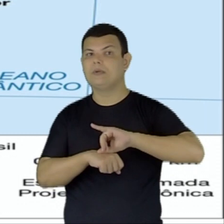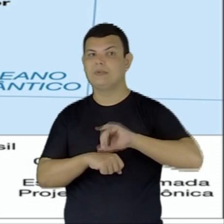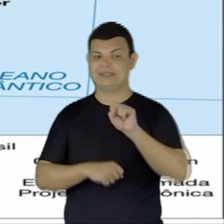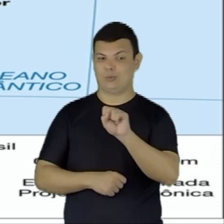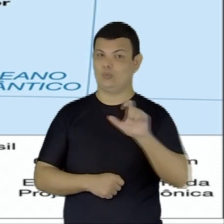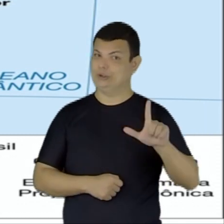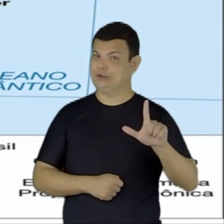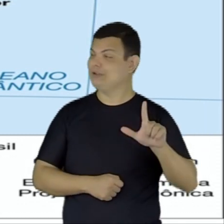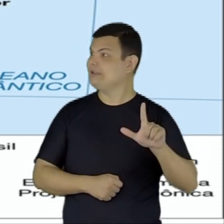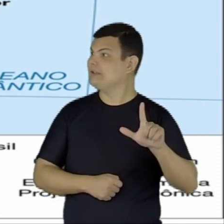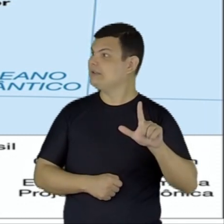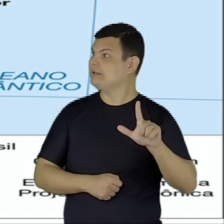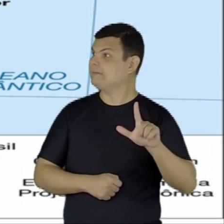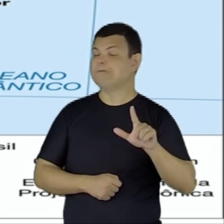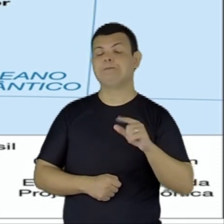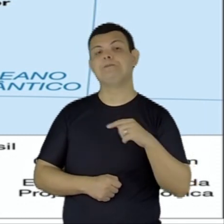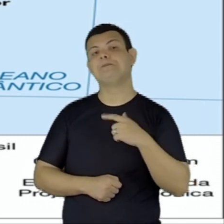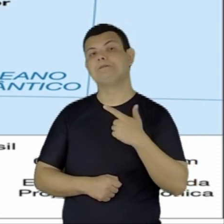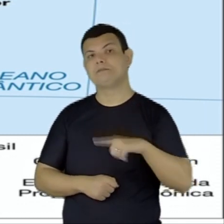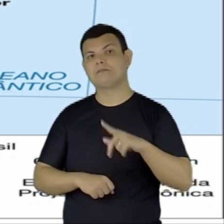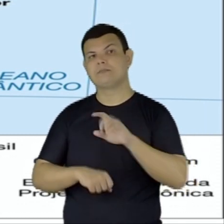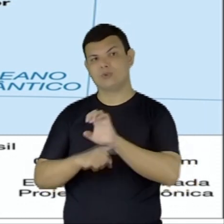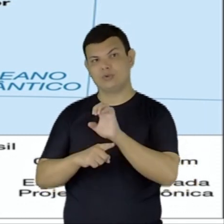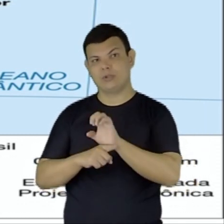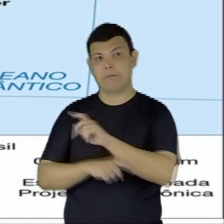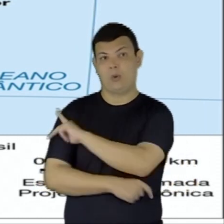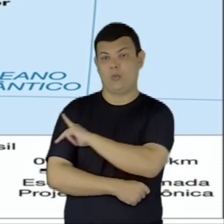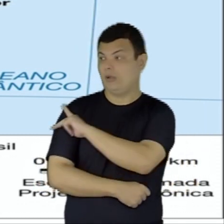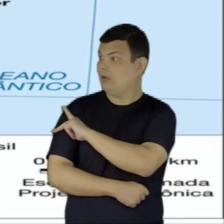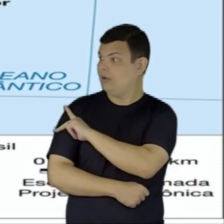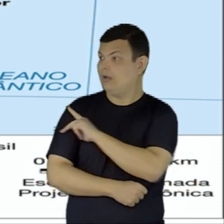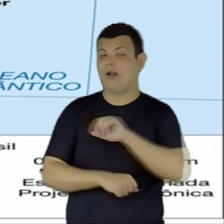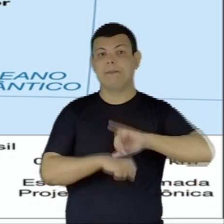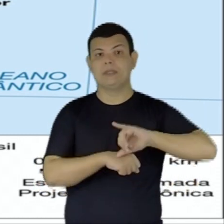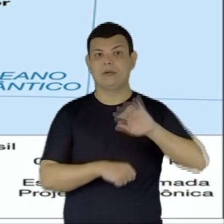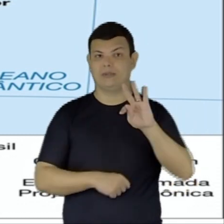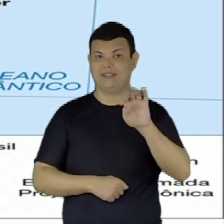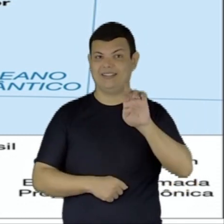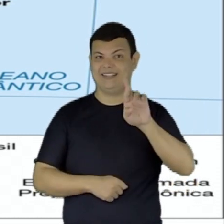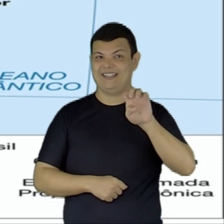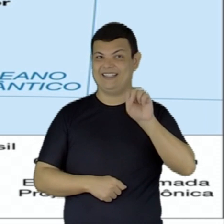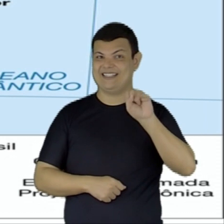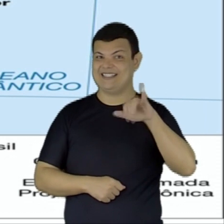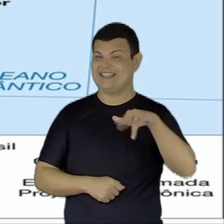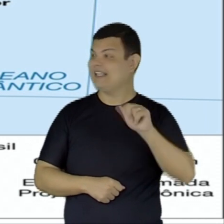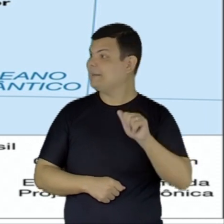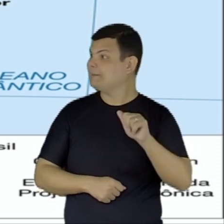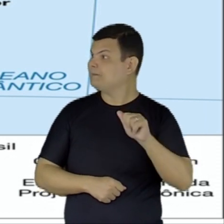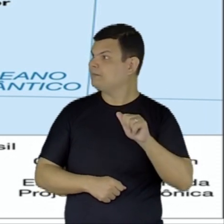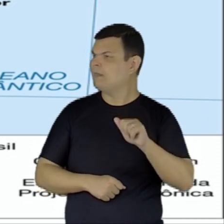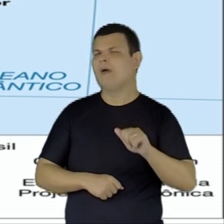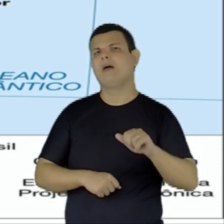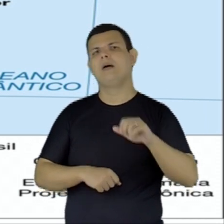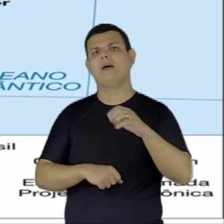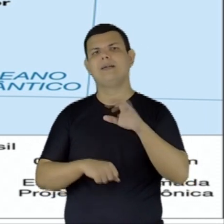São Luís. A capital do Piauí, Teresina. A capital do